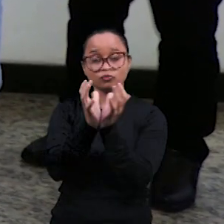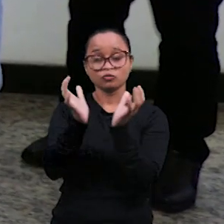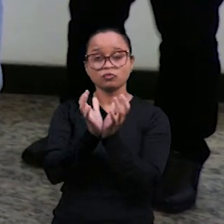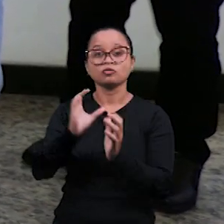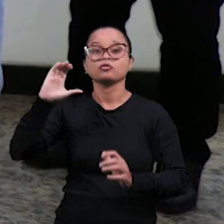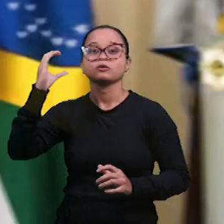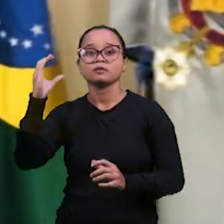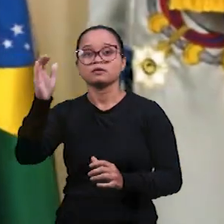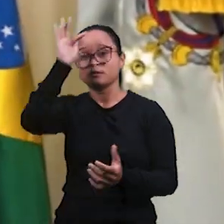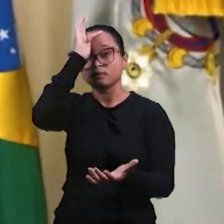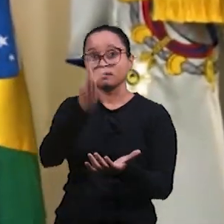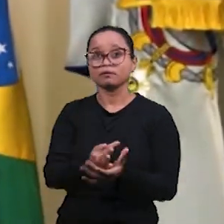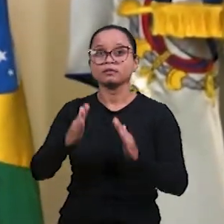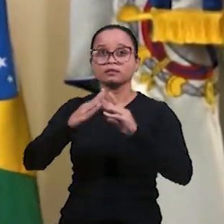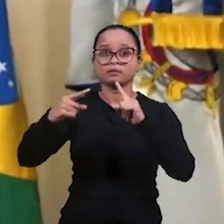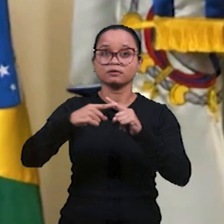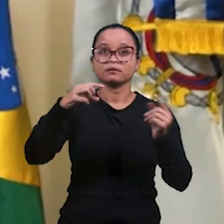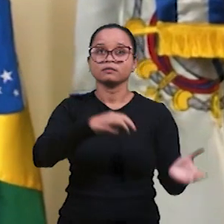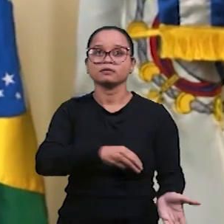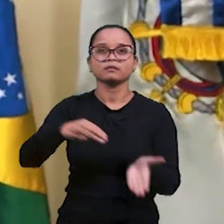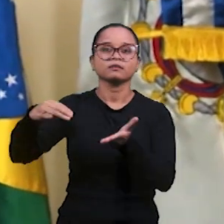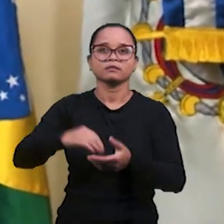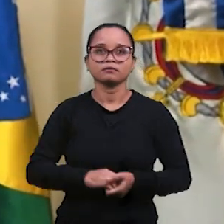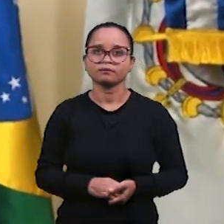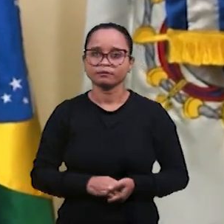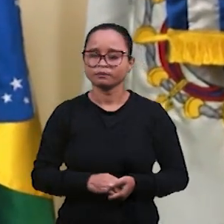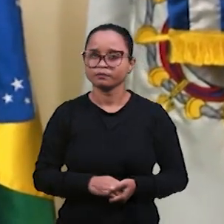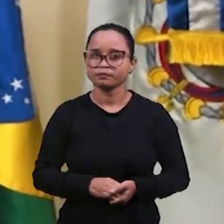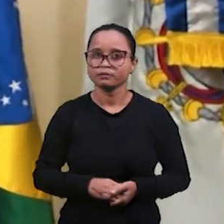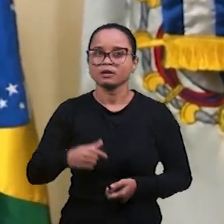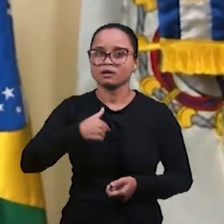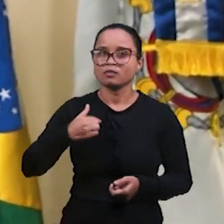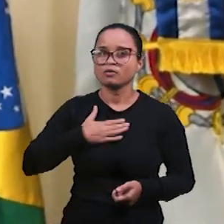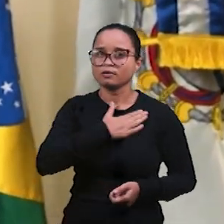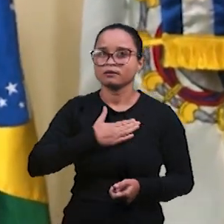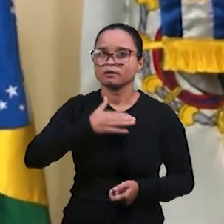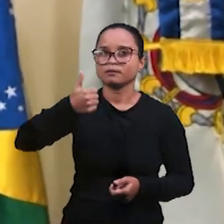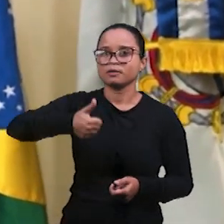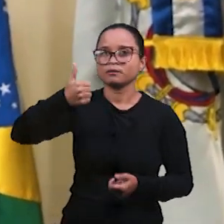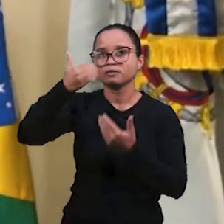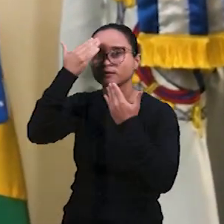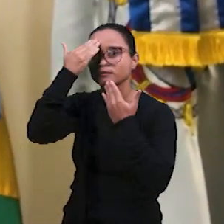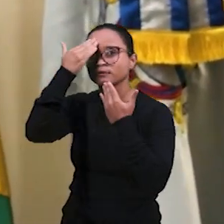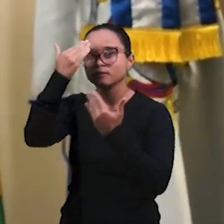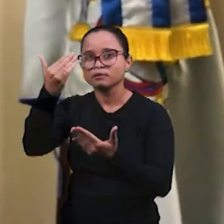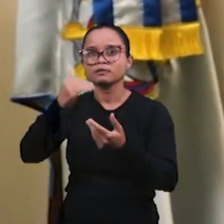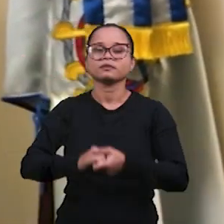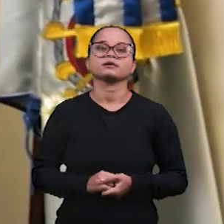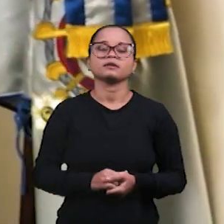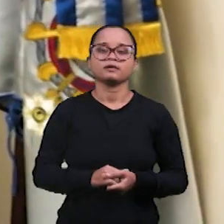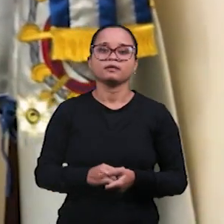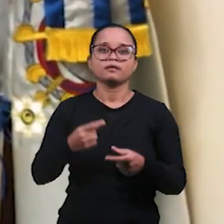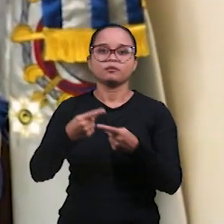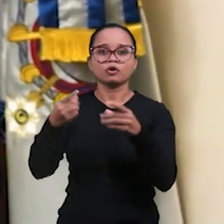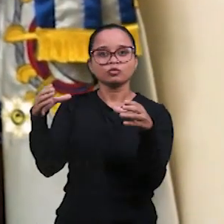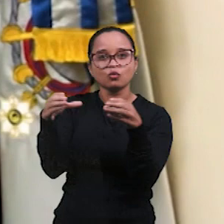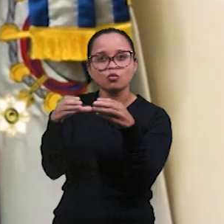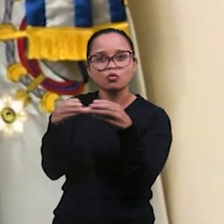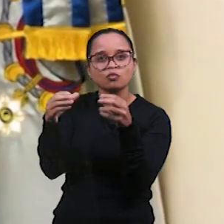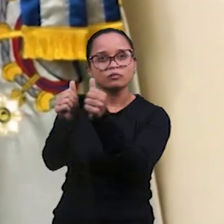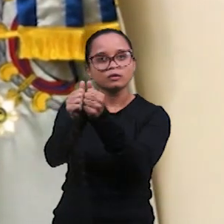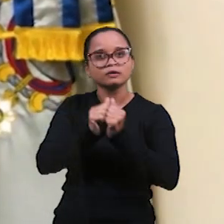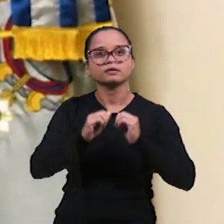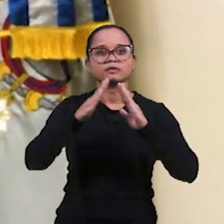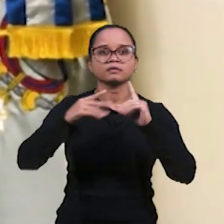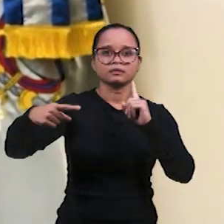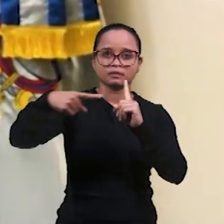Cristã Maranata. Eu queria, primeiramente, agradecer a visita, né, da comitiva da Igreja Cristã